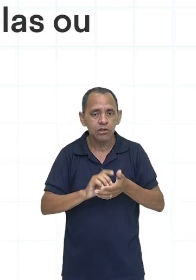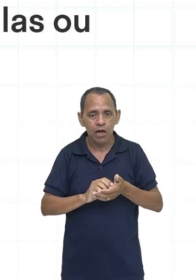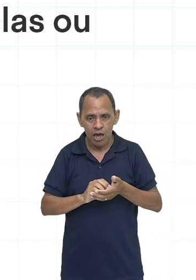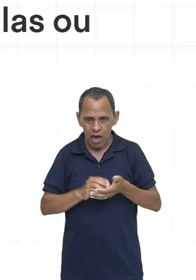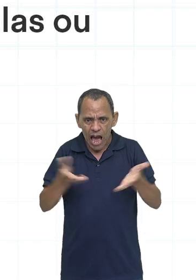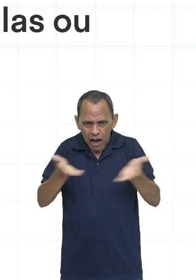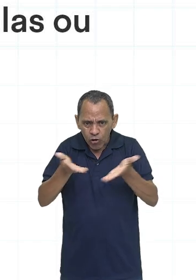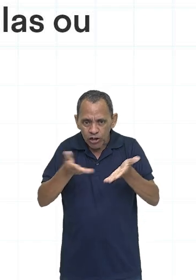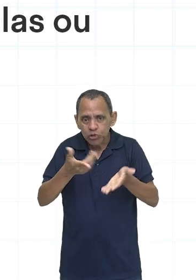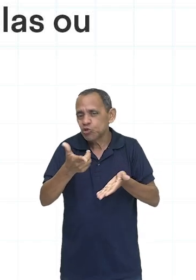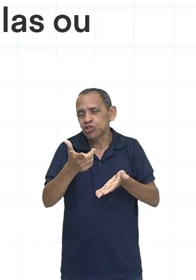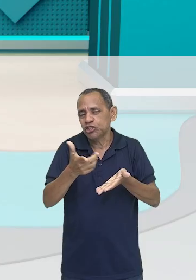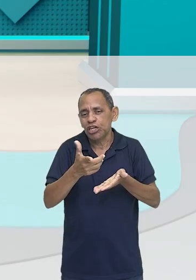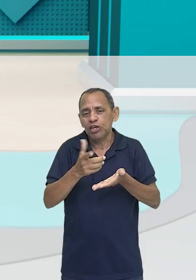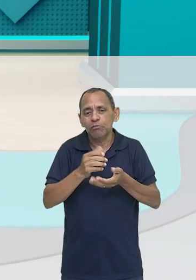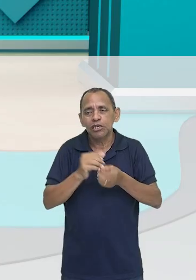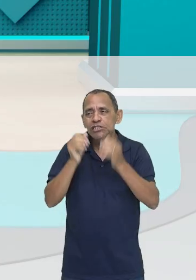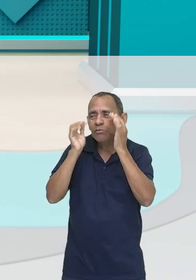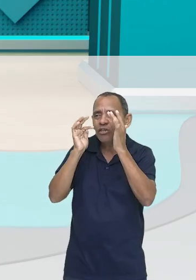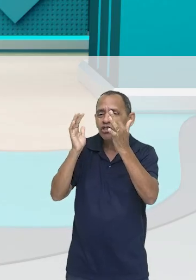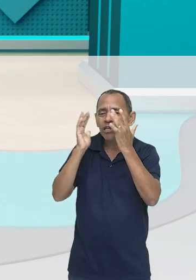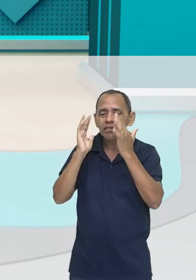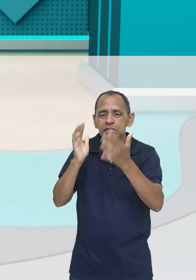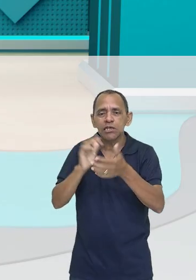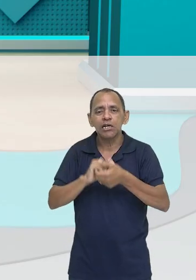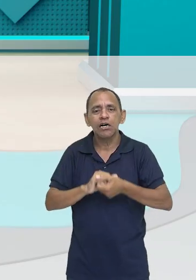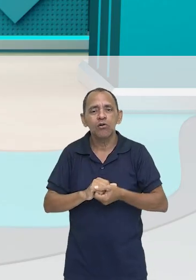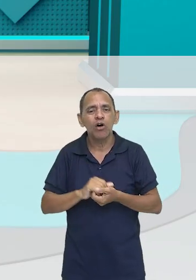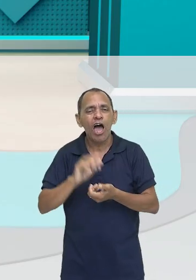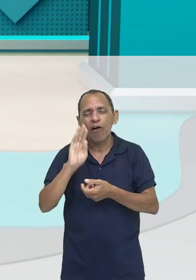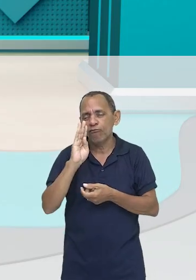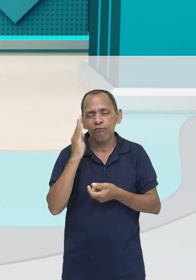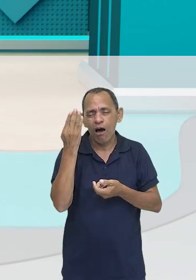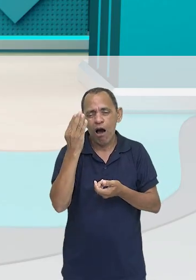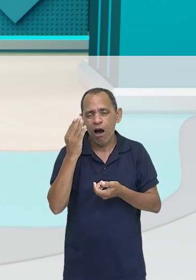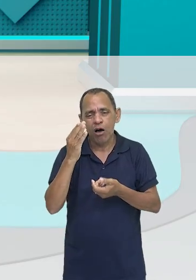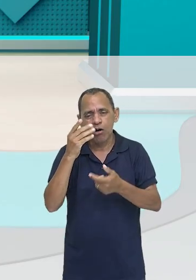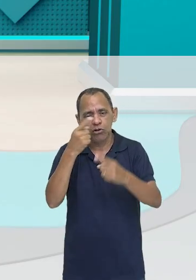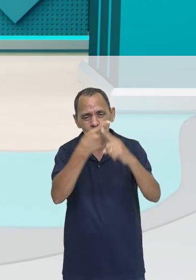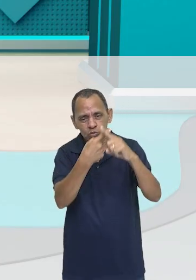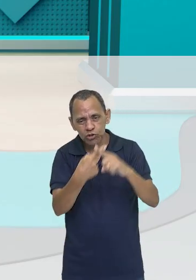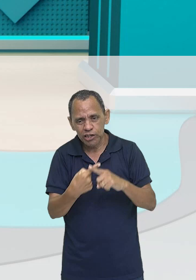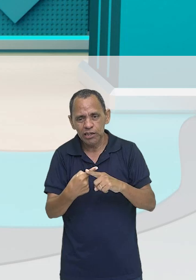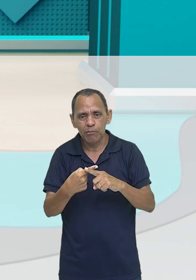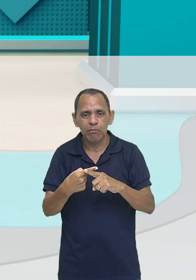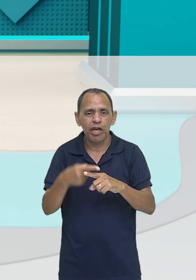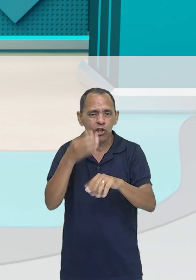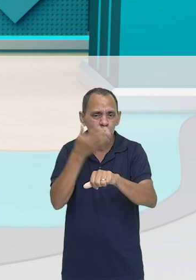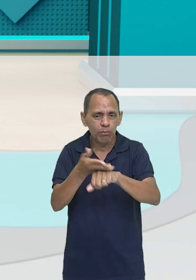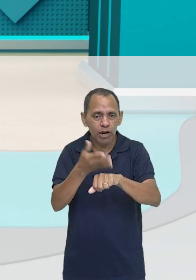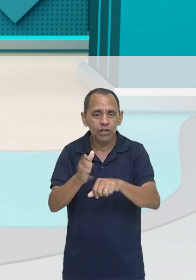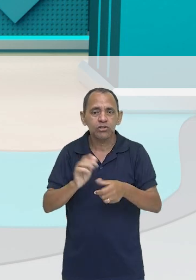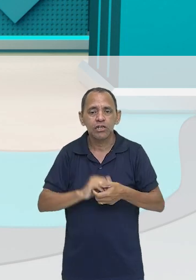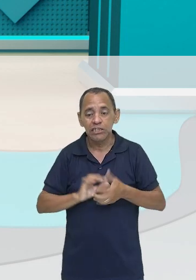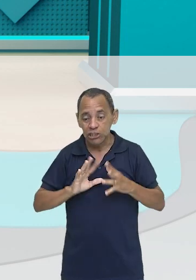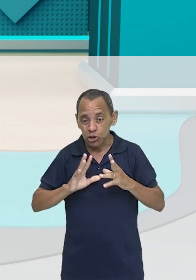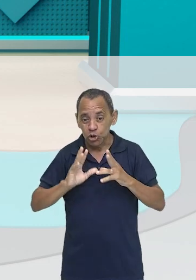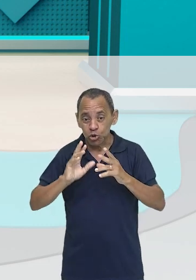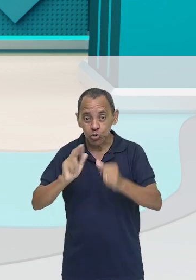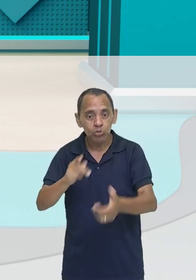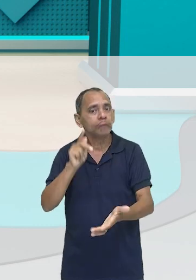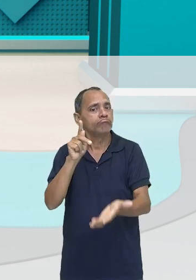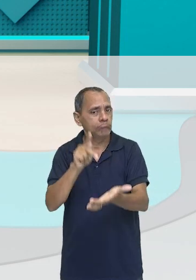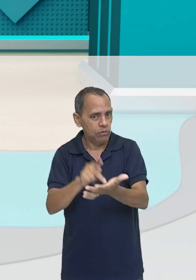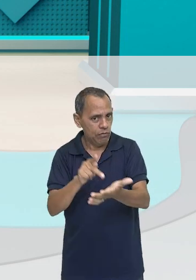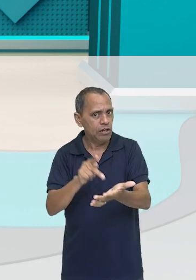parte ensaiada. No Shiai já é a luta em si. Então, todos os golpes que eles aprenderam ali